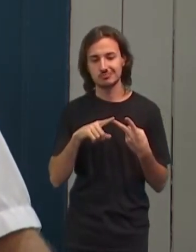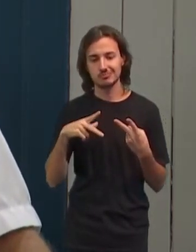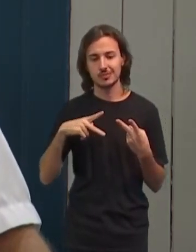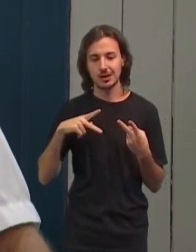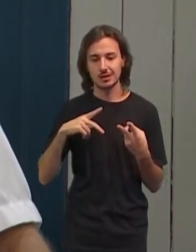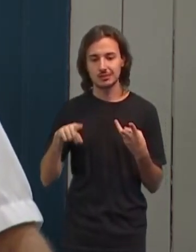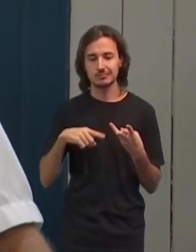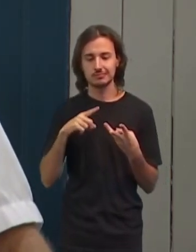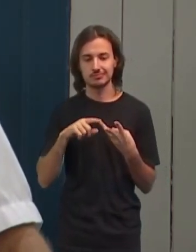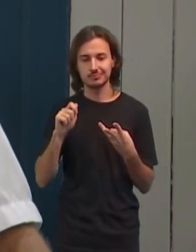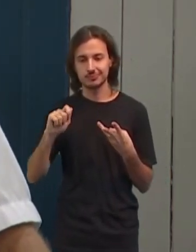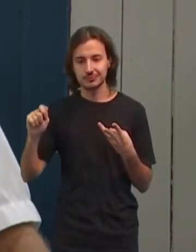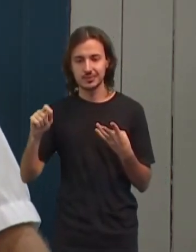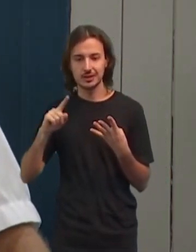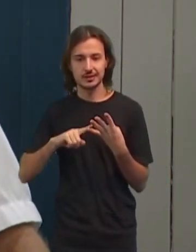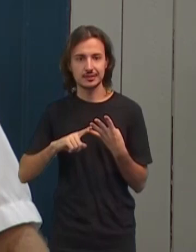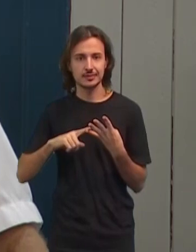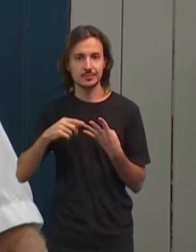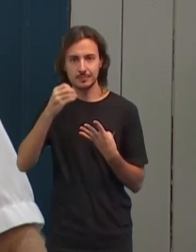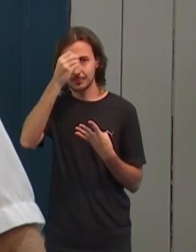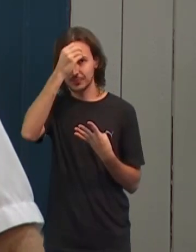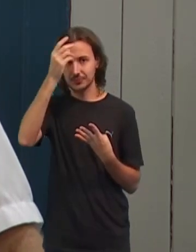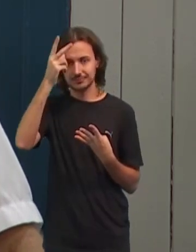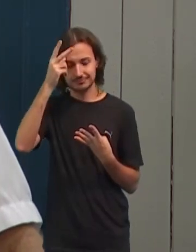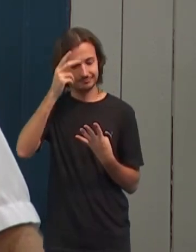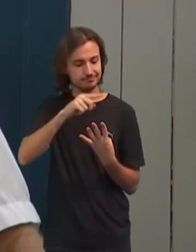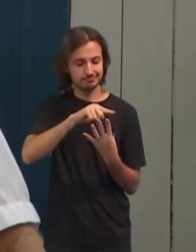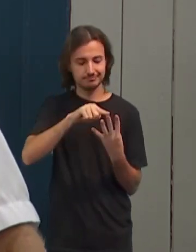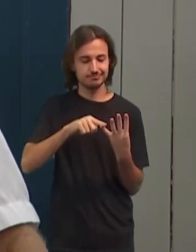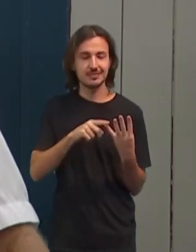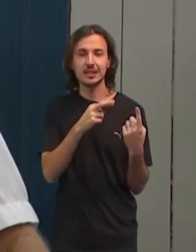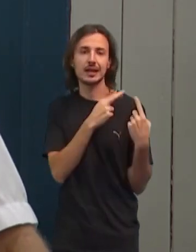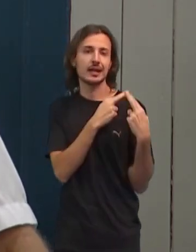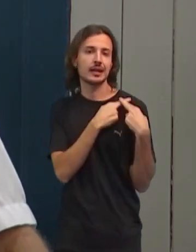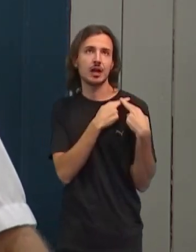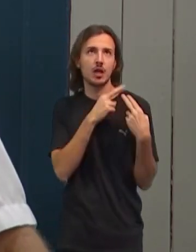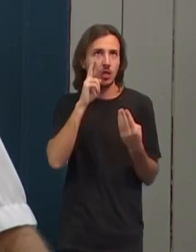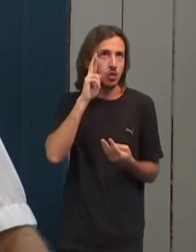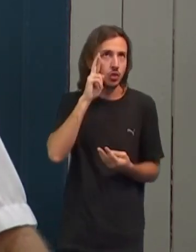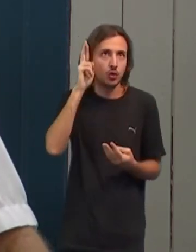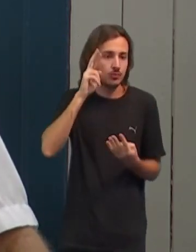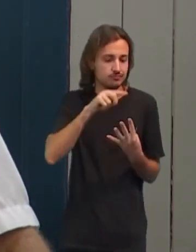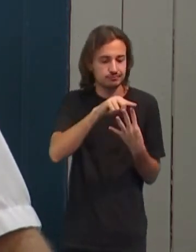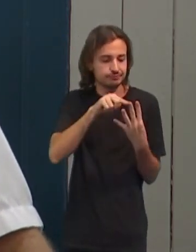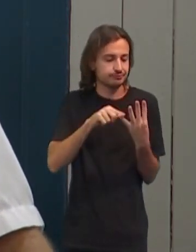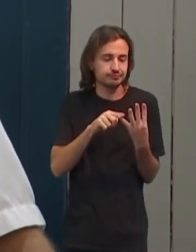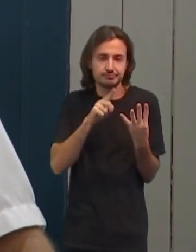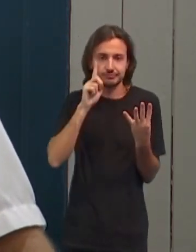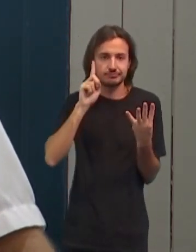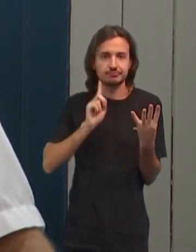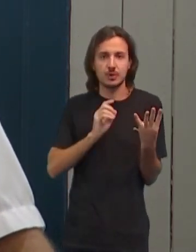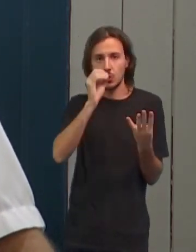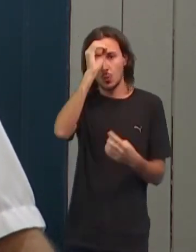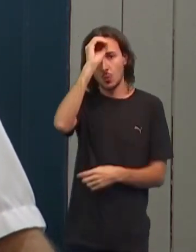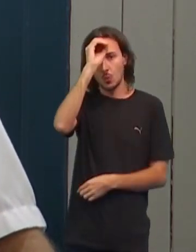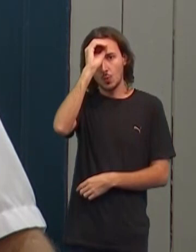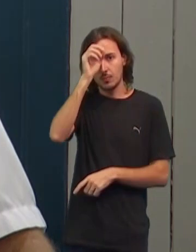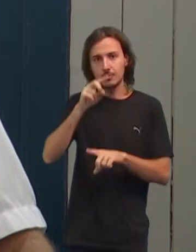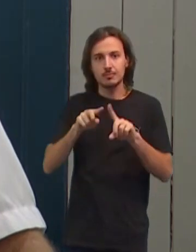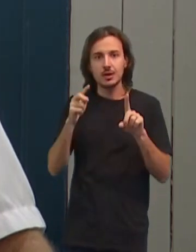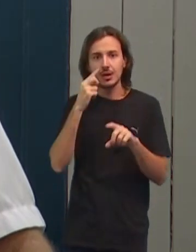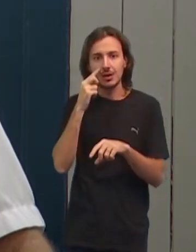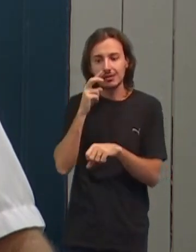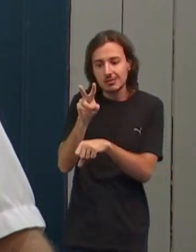da associação, mas a gente vê que não tem como preservar.